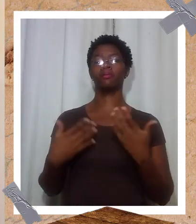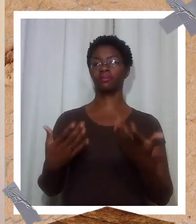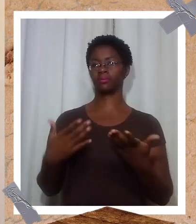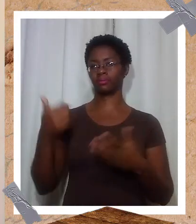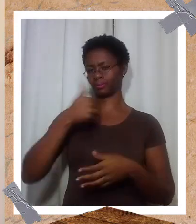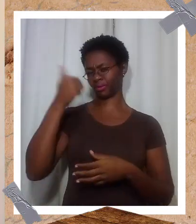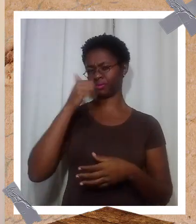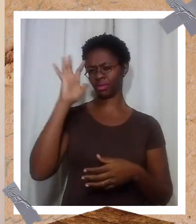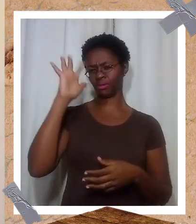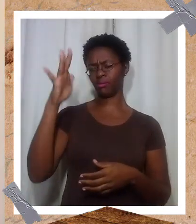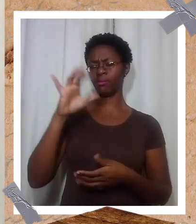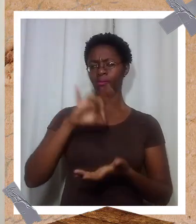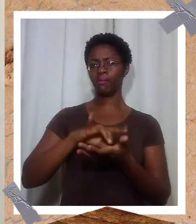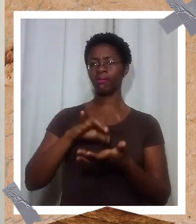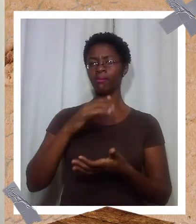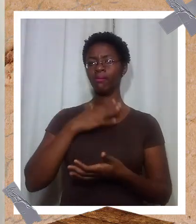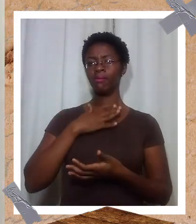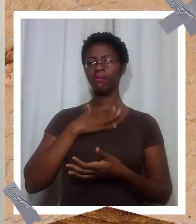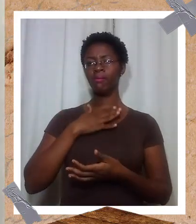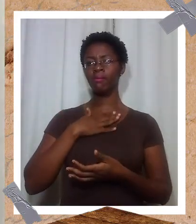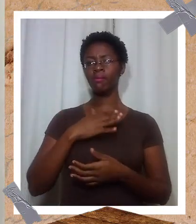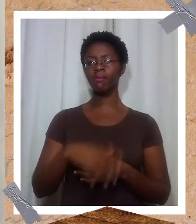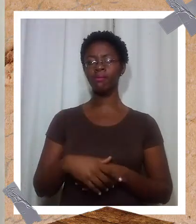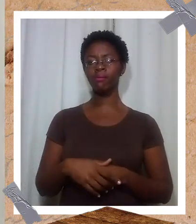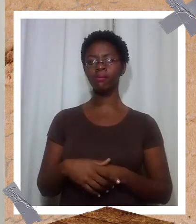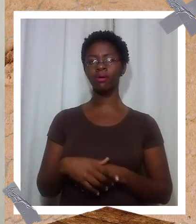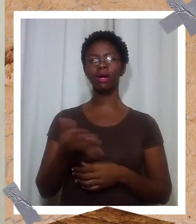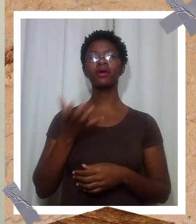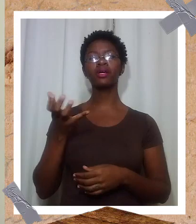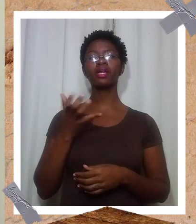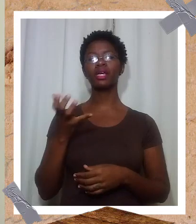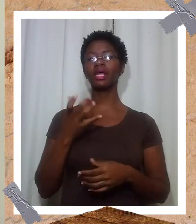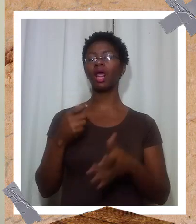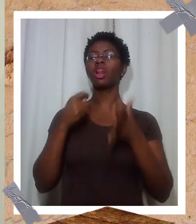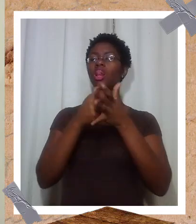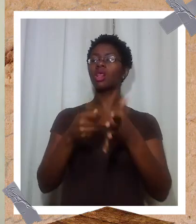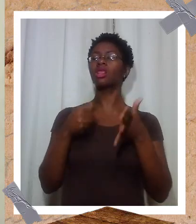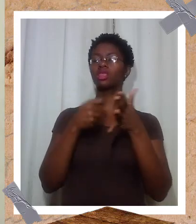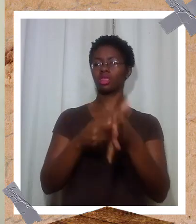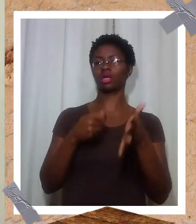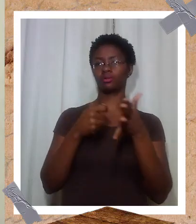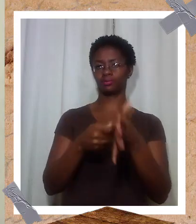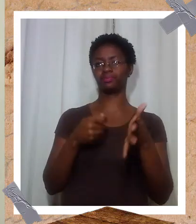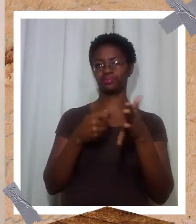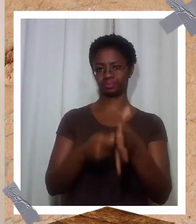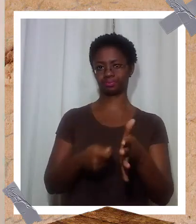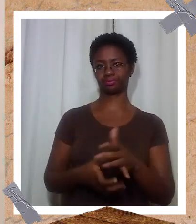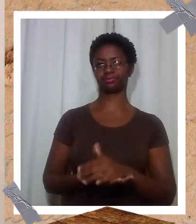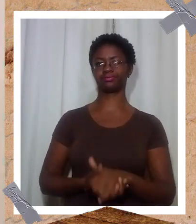sonho mesmo foi que, tipo, com toda a indignação, eu falei, cara, tem que lutar pela